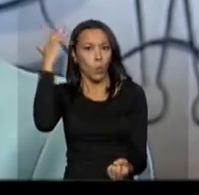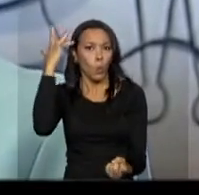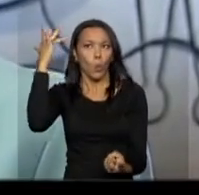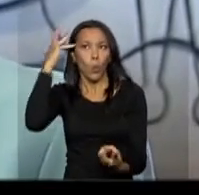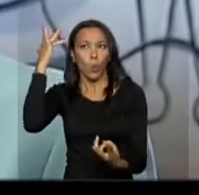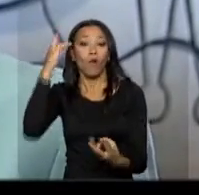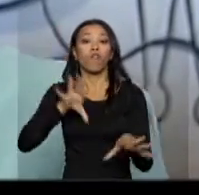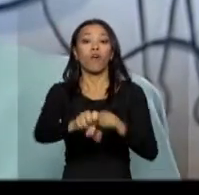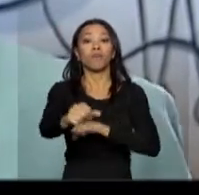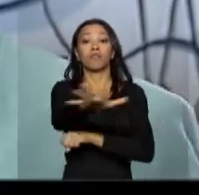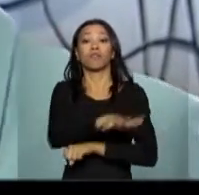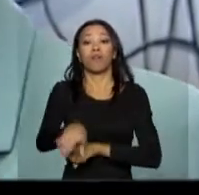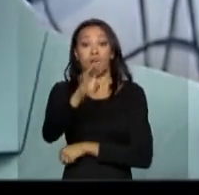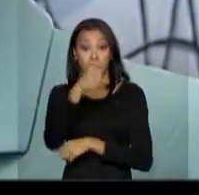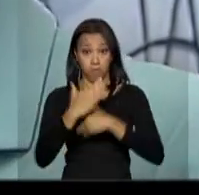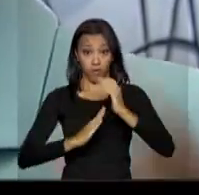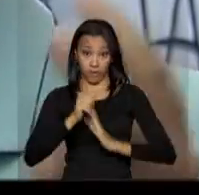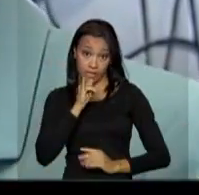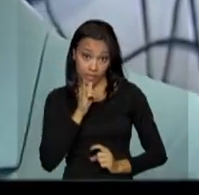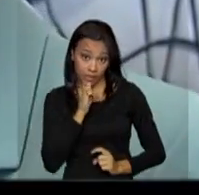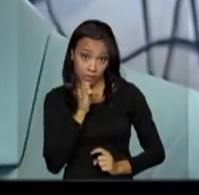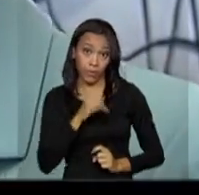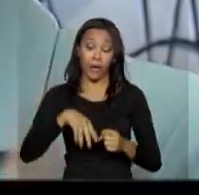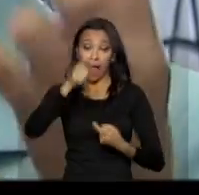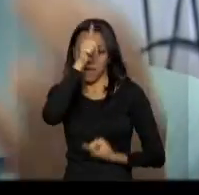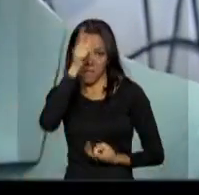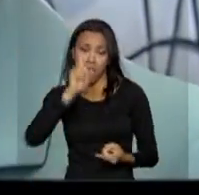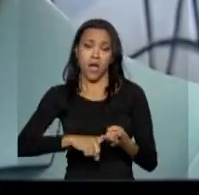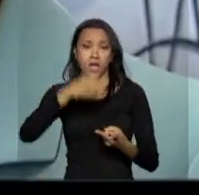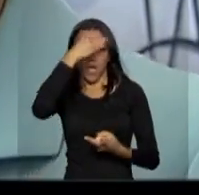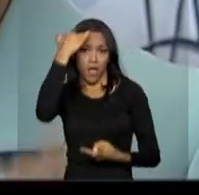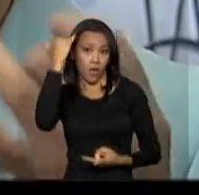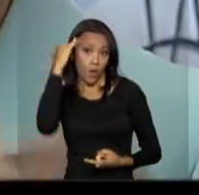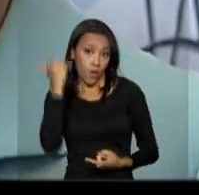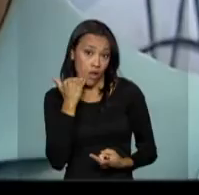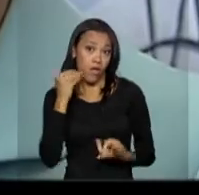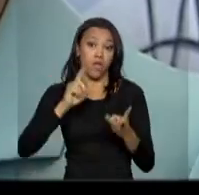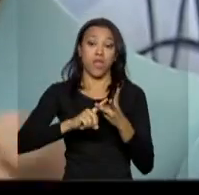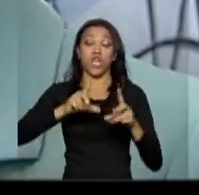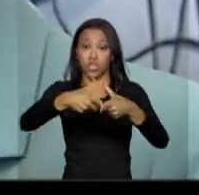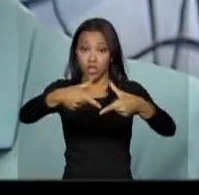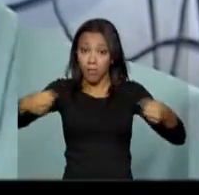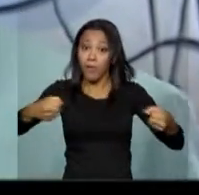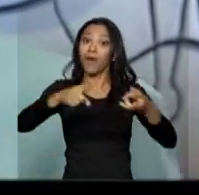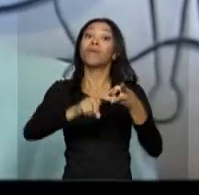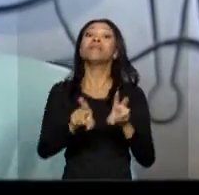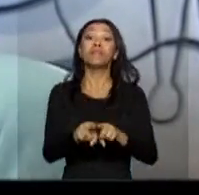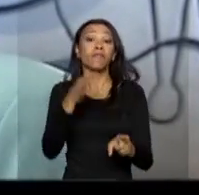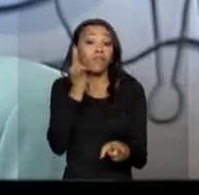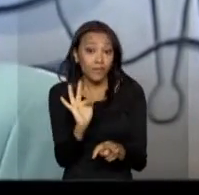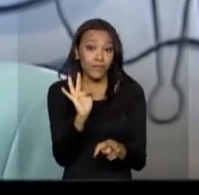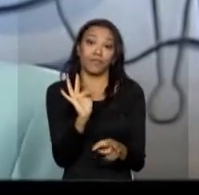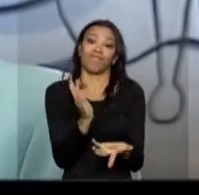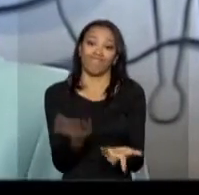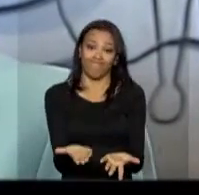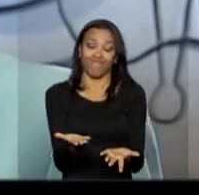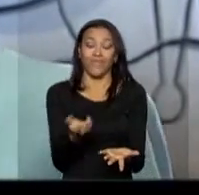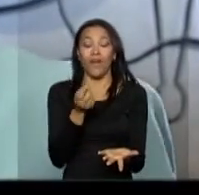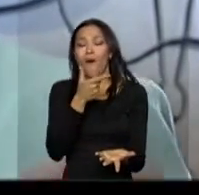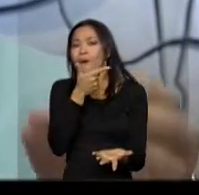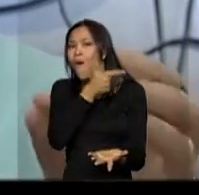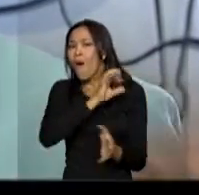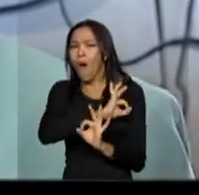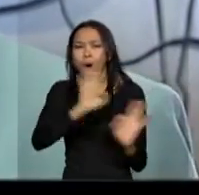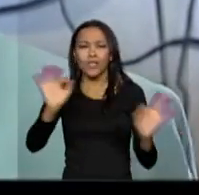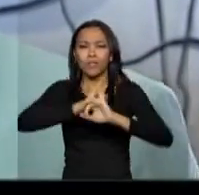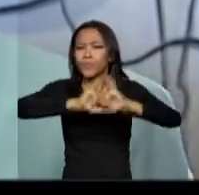formação profissional, como, por exemplo, a Alemanha, a Coreia do Sul, o Japão, a França. A boa notícia